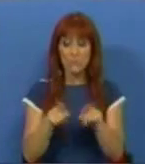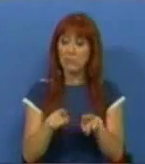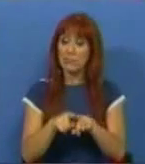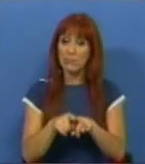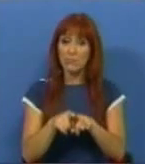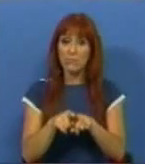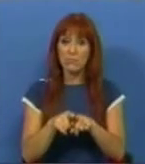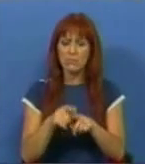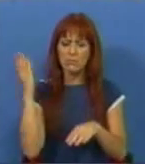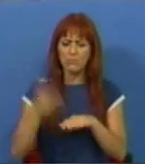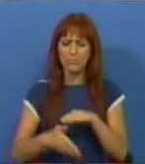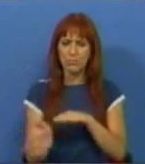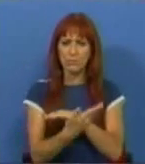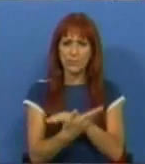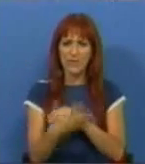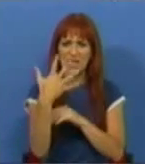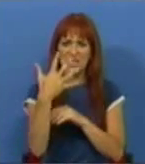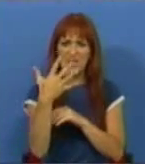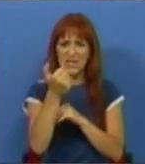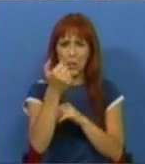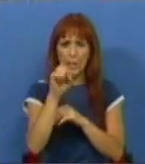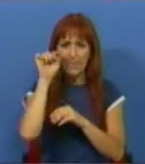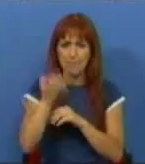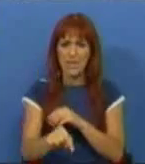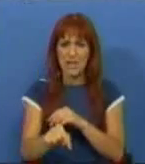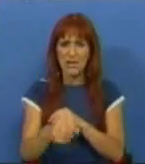foi abatido em